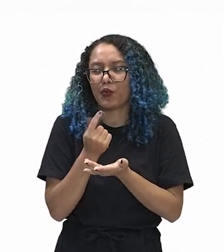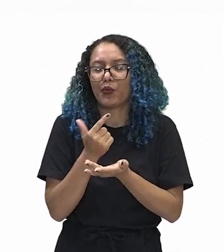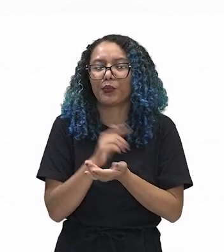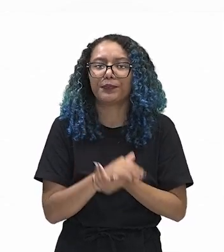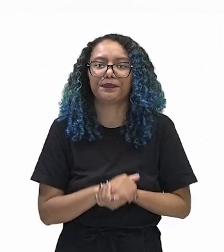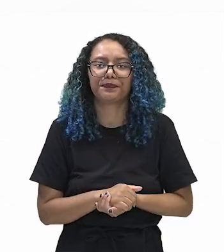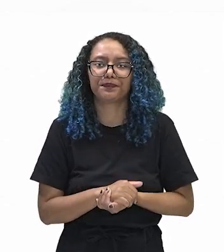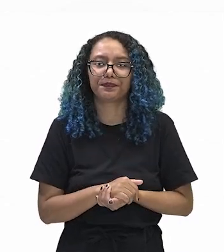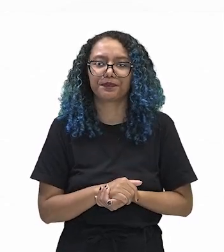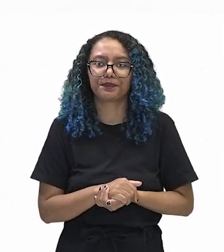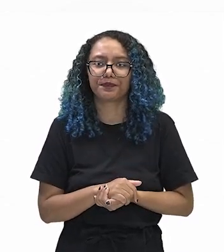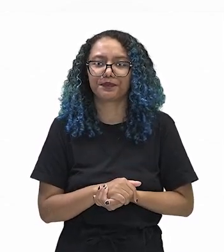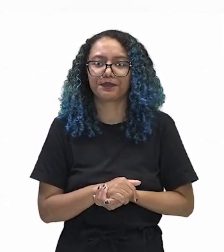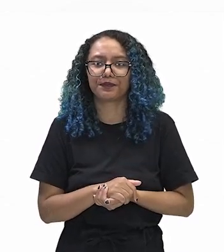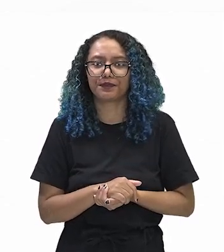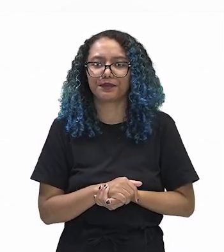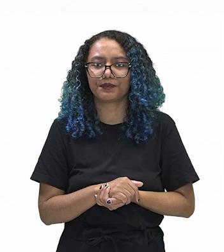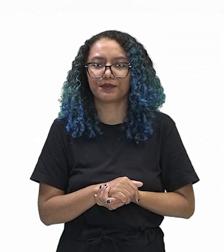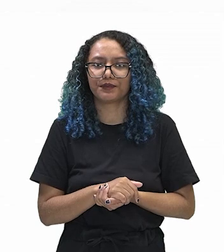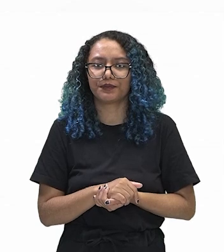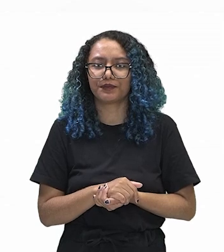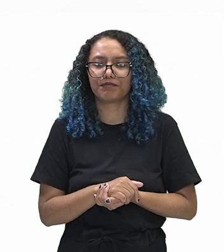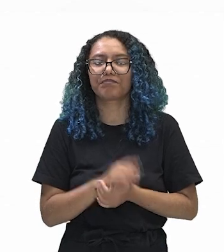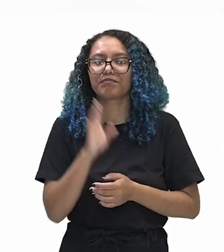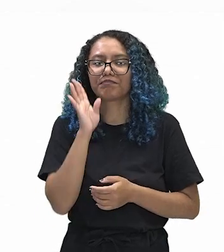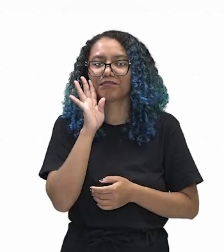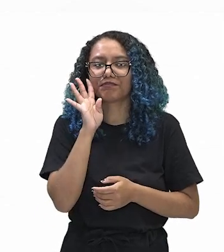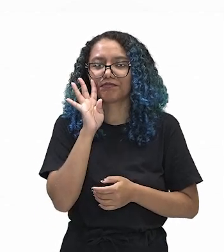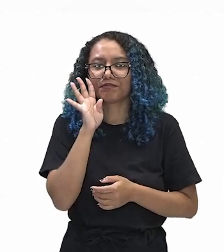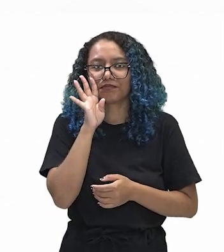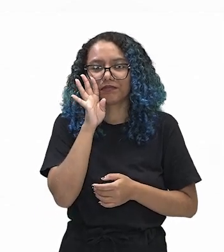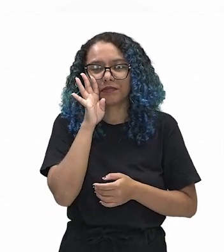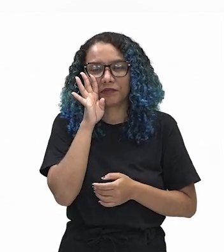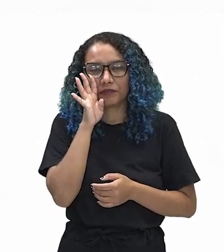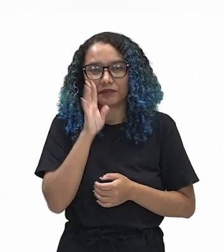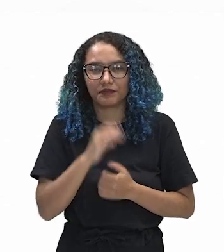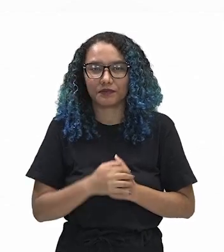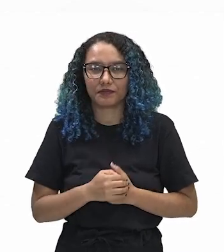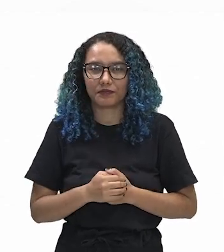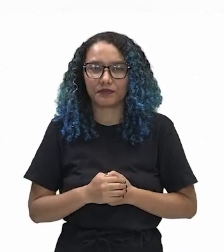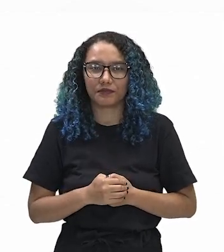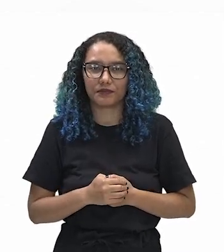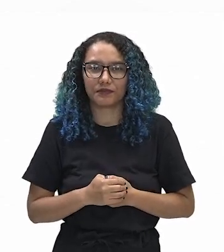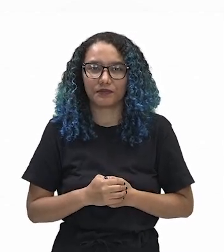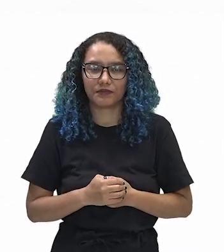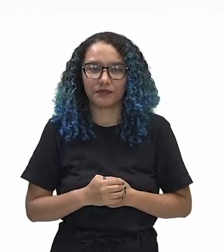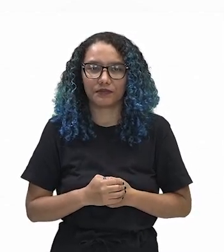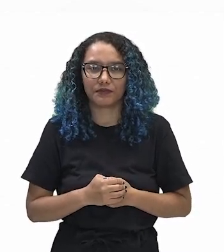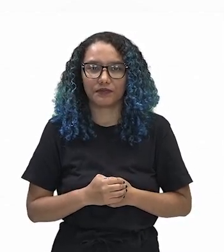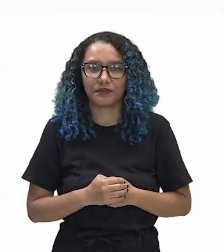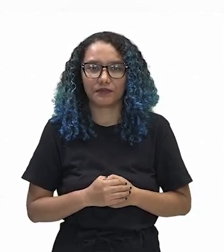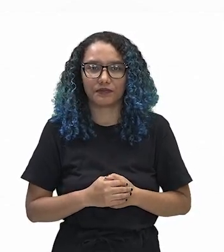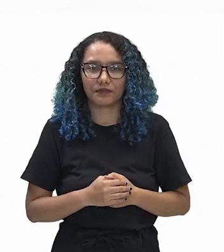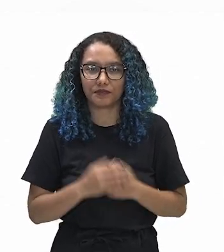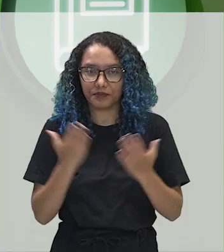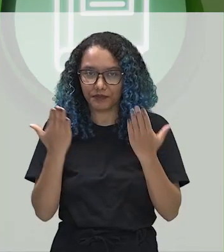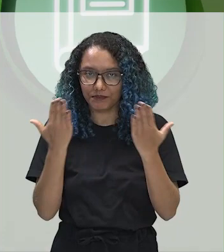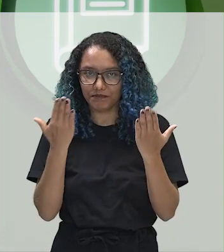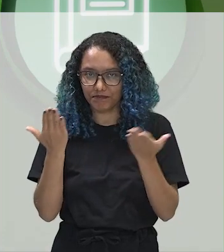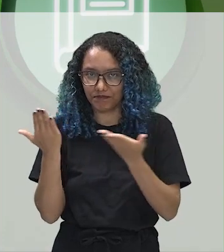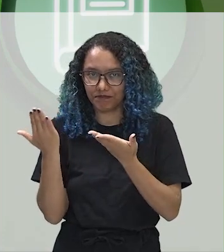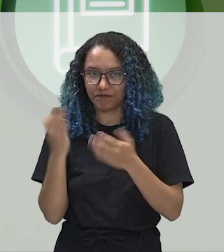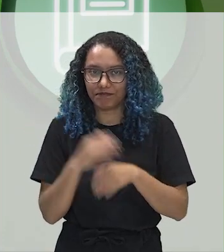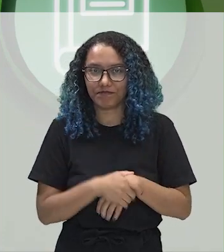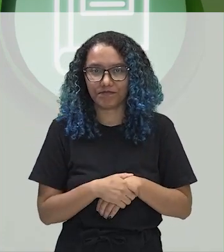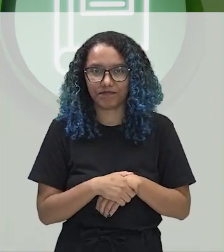energia. Legal, né? Bem bacana aí a comparação entre os dois trens, o trem